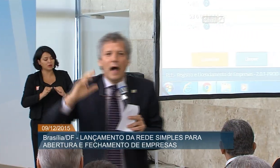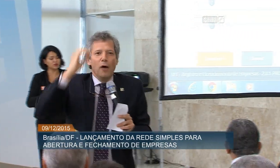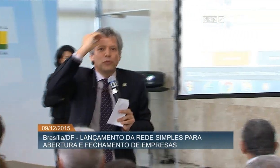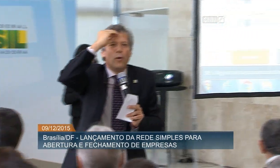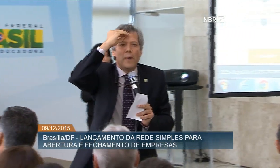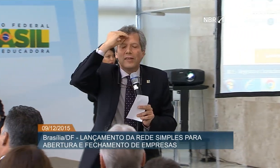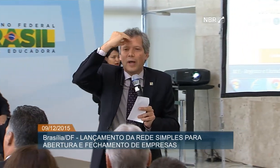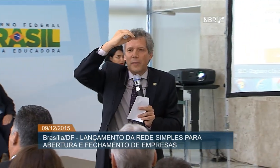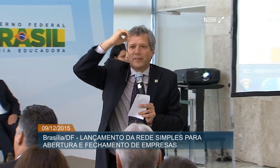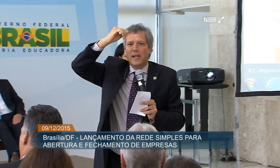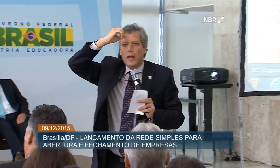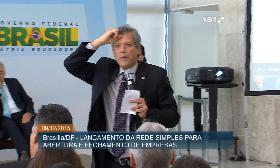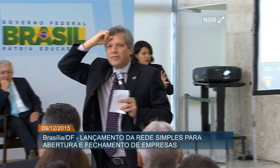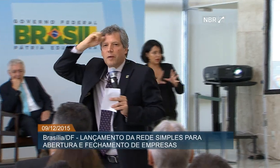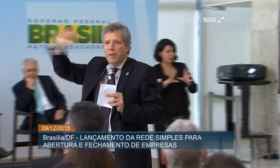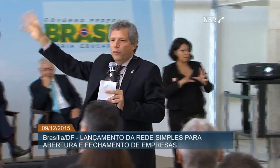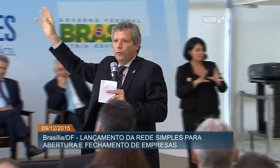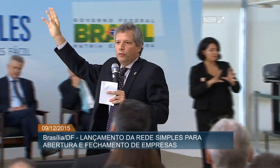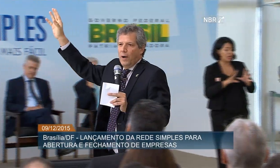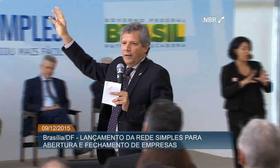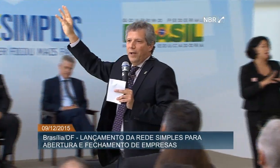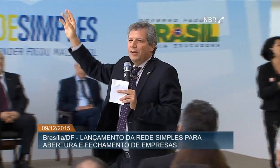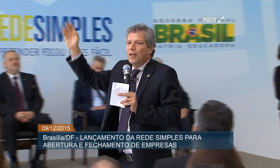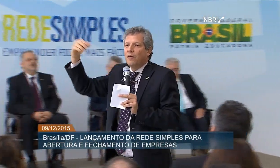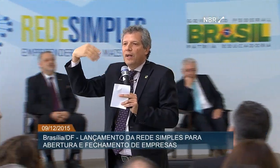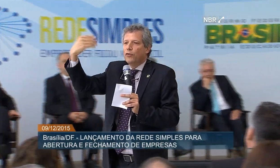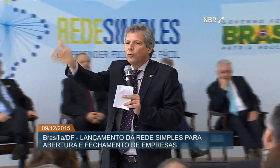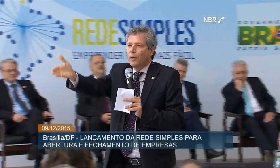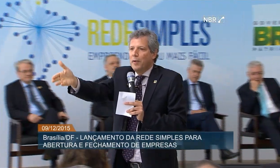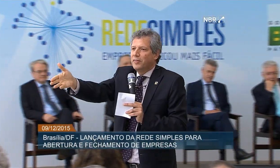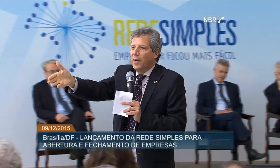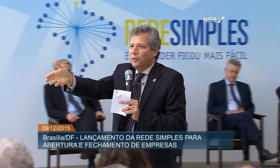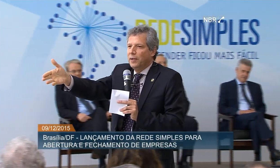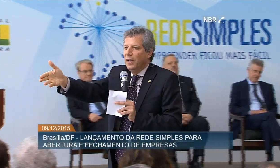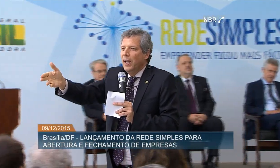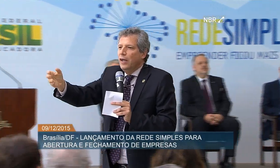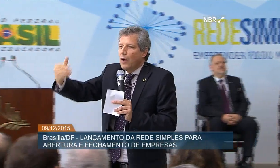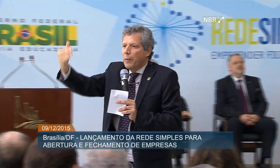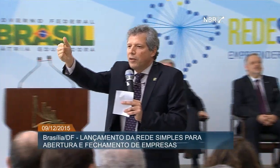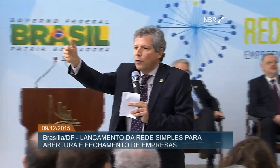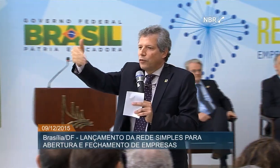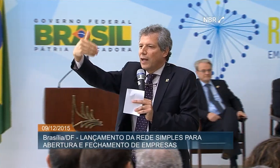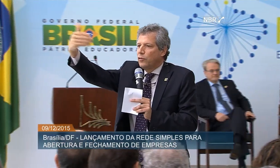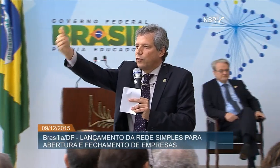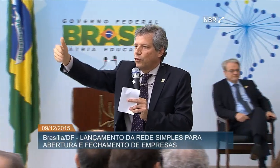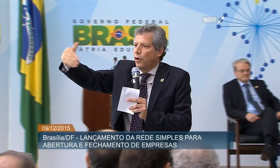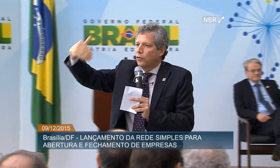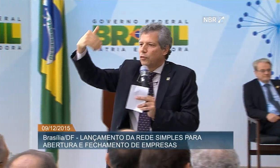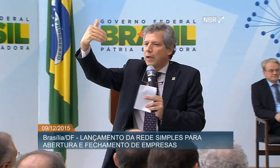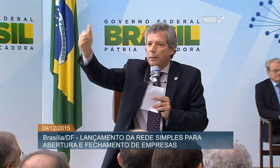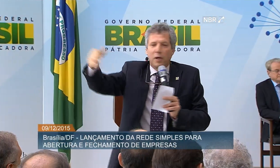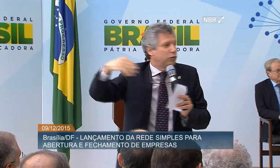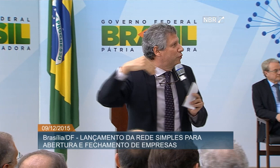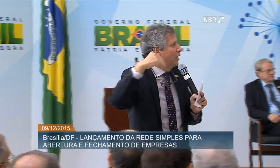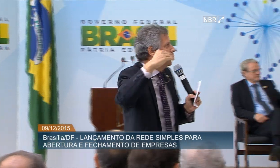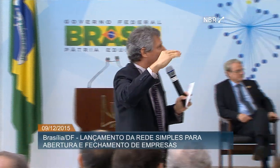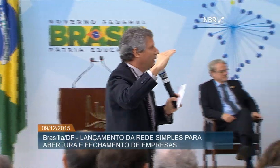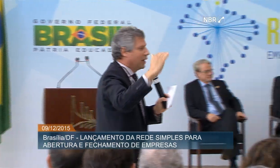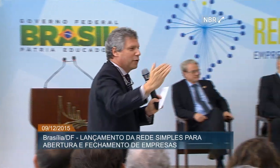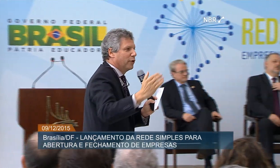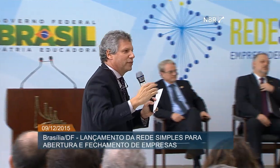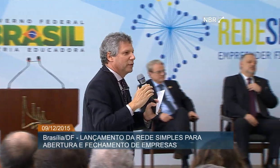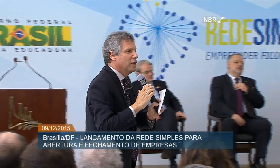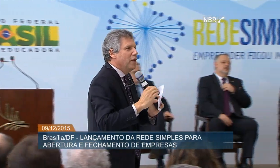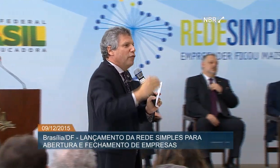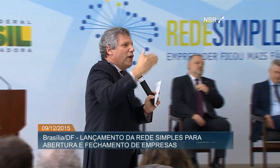isso automaticamente ele nem percebeu o usuário ele já tava na junta comercial e já preencheu os dados de sócios de capital social